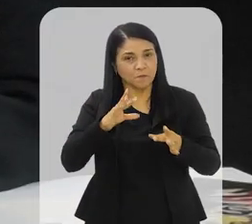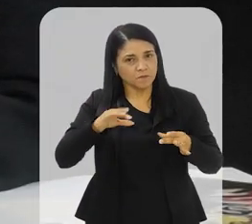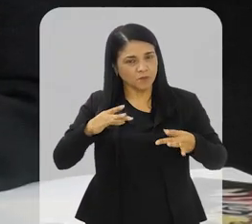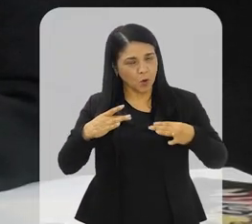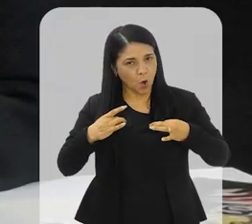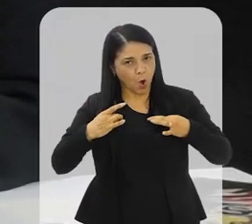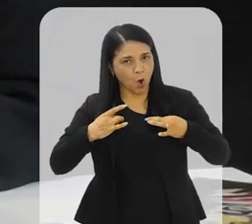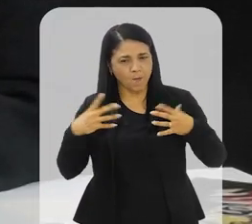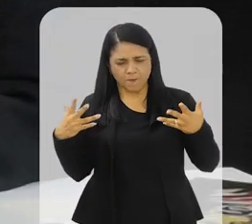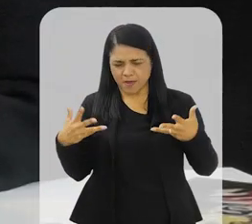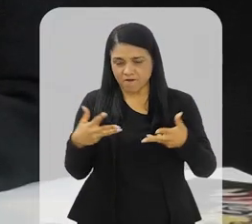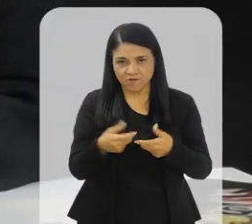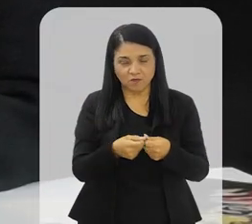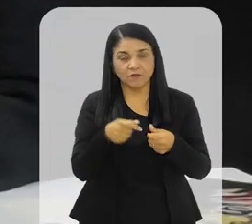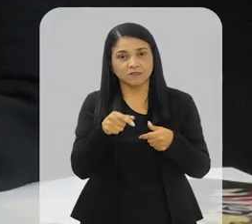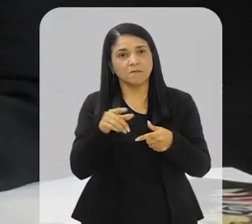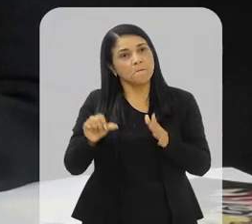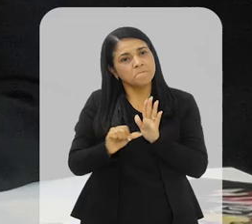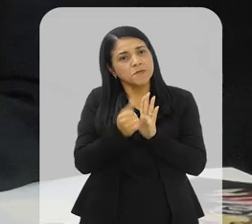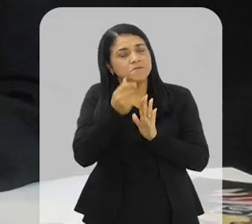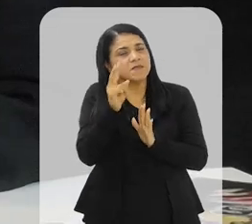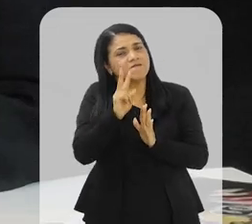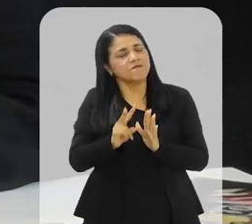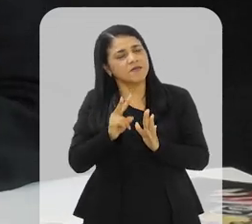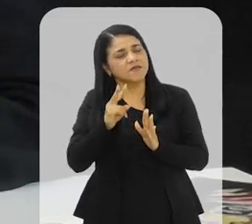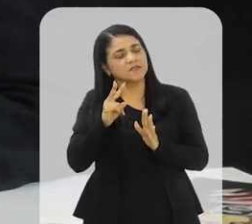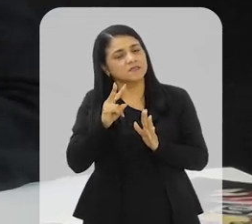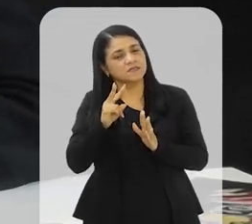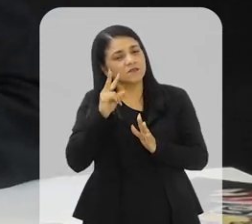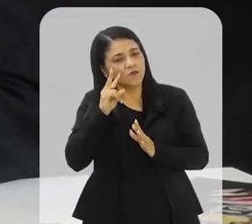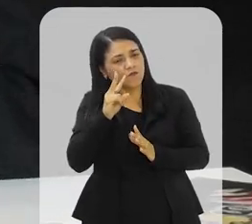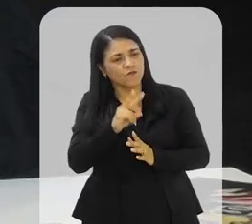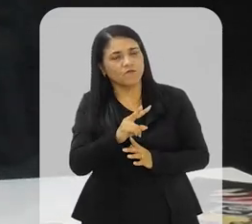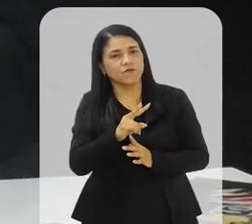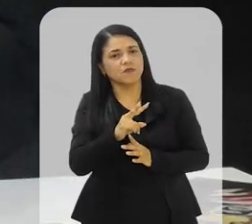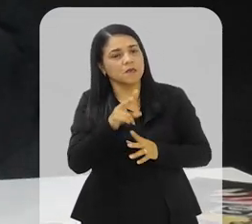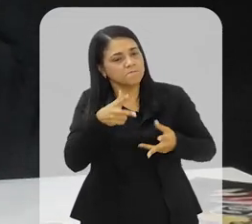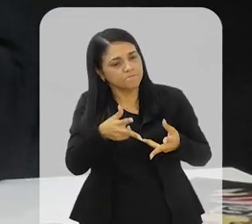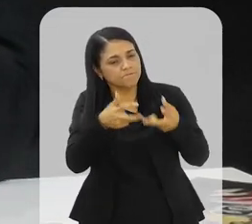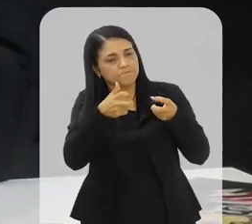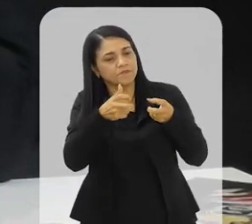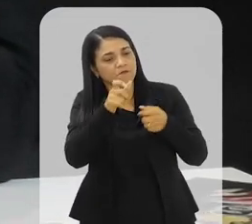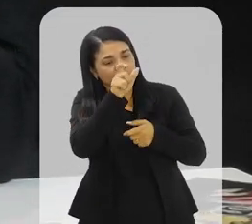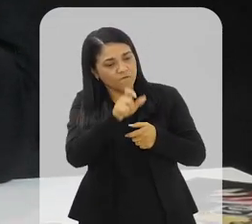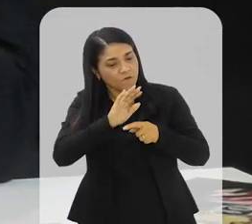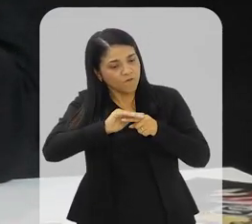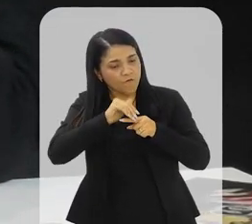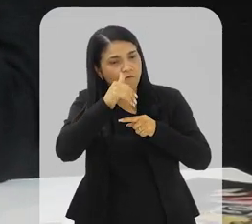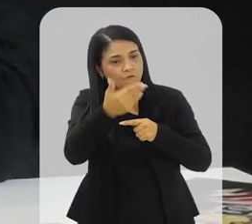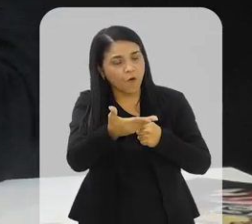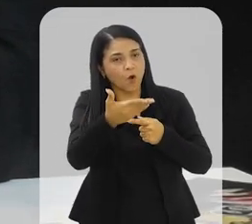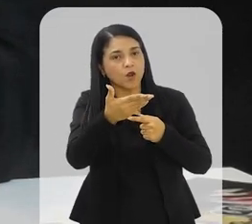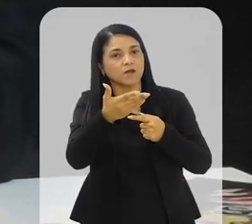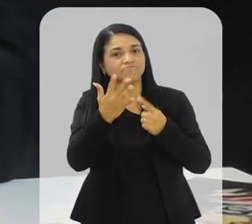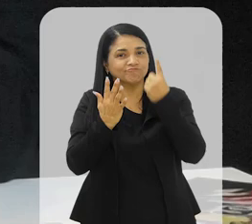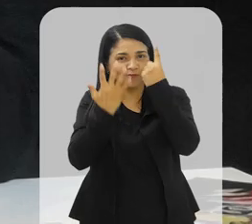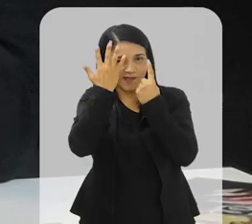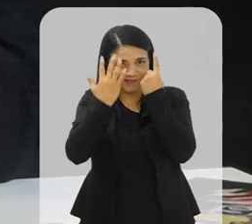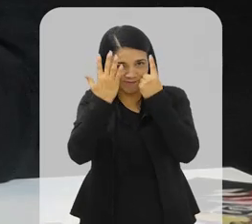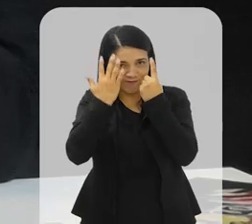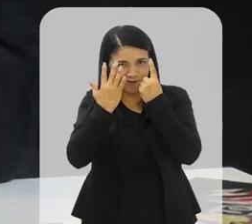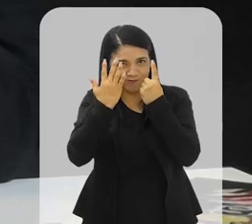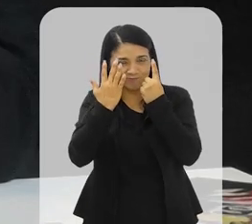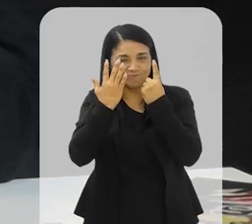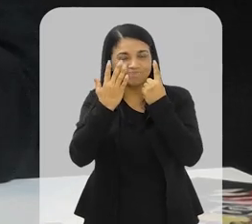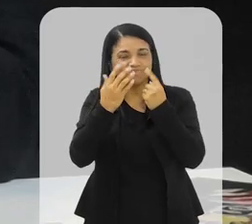esmero no figurino né aqui eu acho que talvez tenha sido a minha primeira vez que eu que eu eu tive a percepção de você fora do